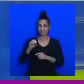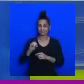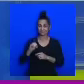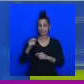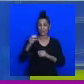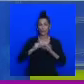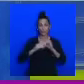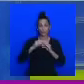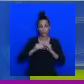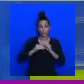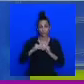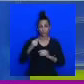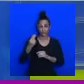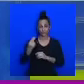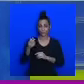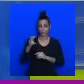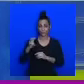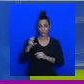2590. Concurso